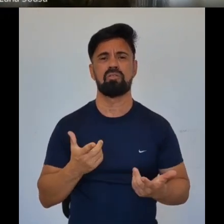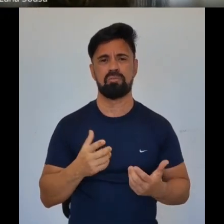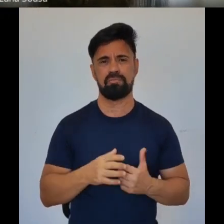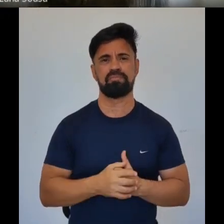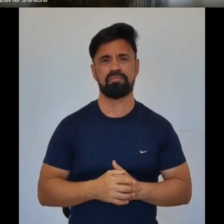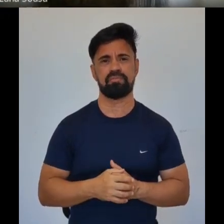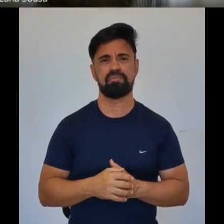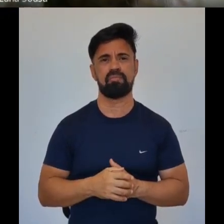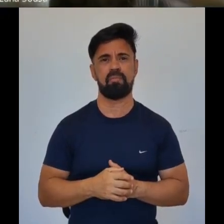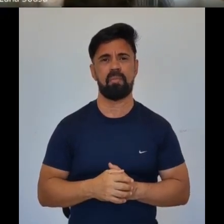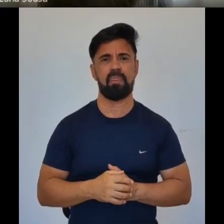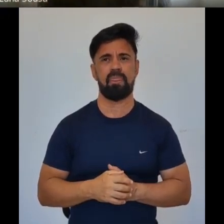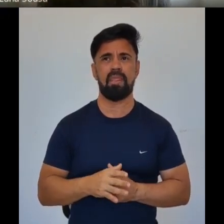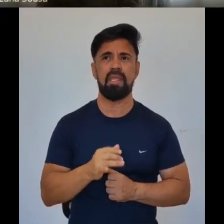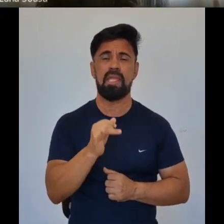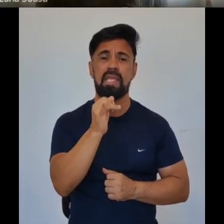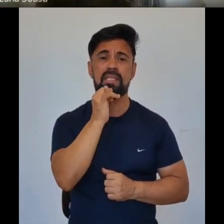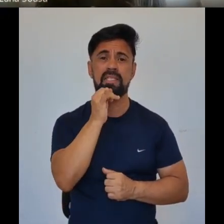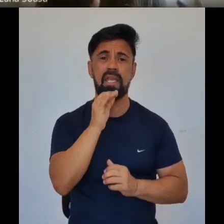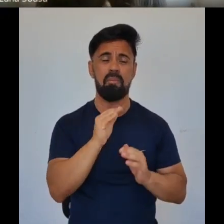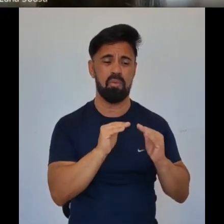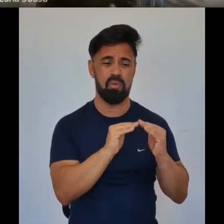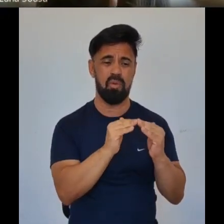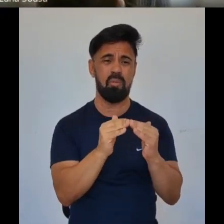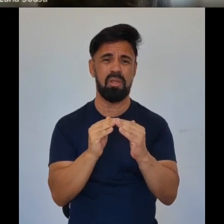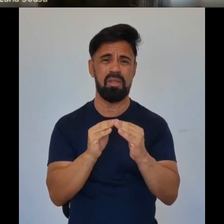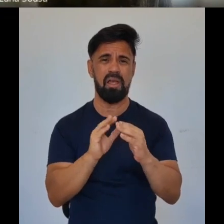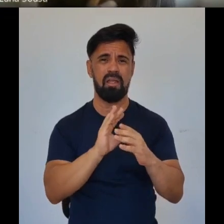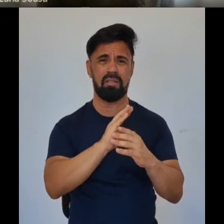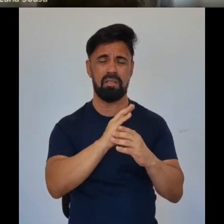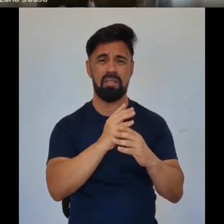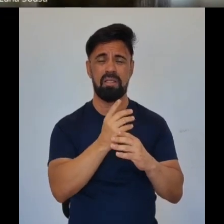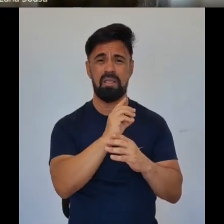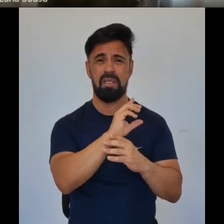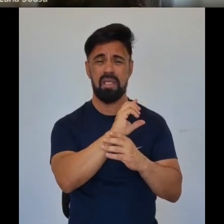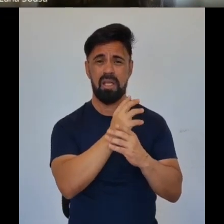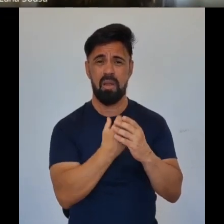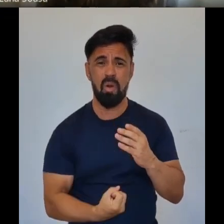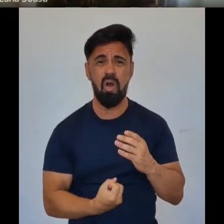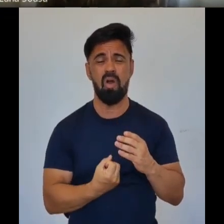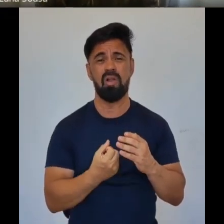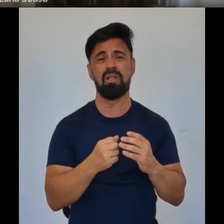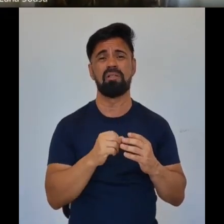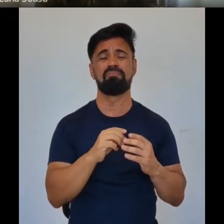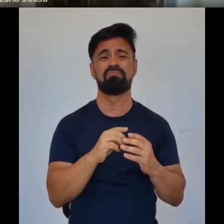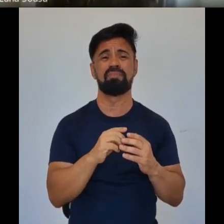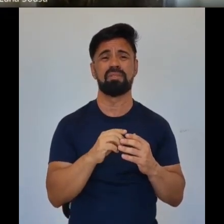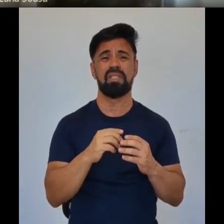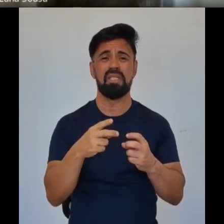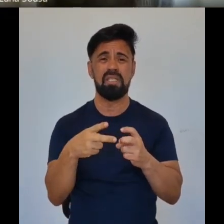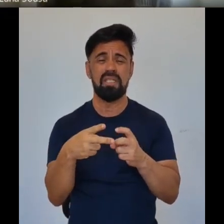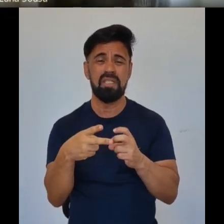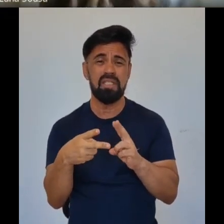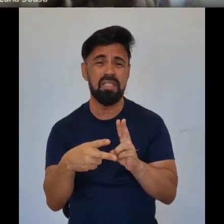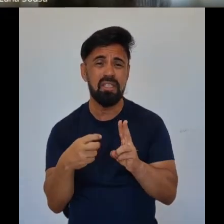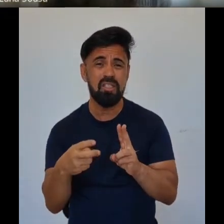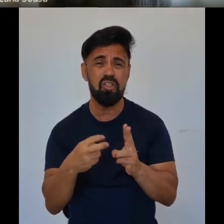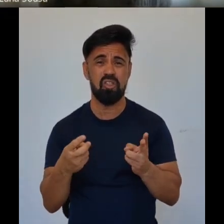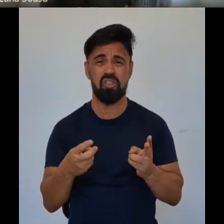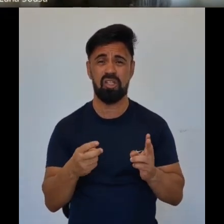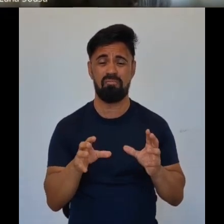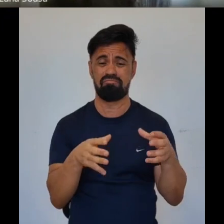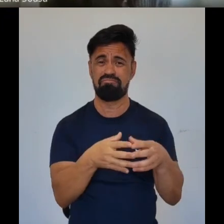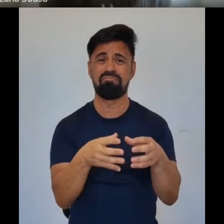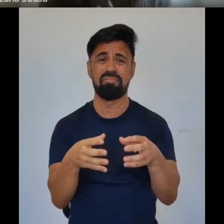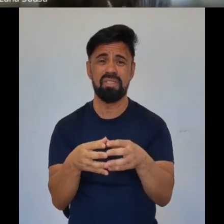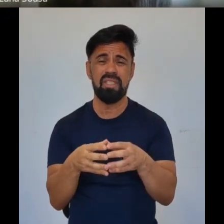deslocar para outros bairros, bairros até com poder aquisitivo melhor, para ter acesso a esses serviços, né? Mesma coisa se